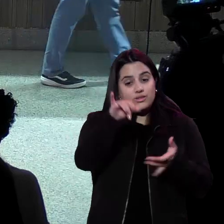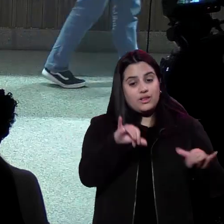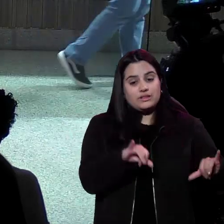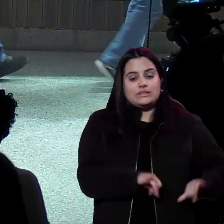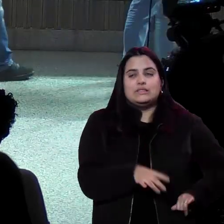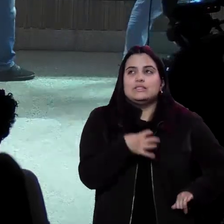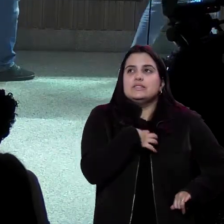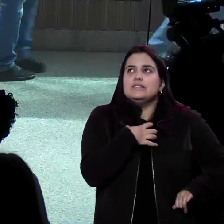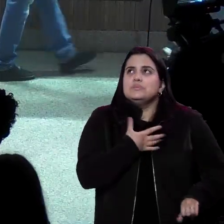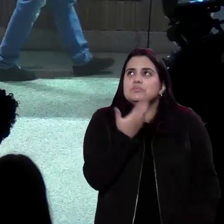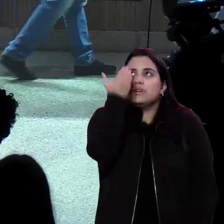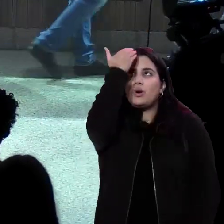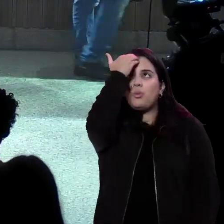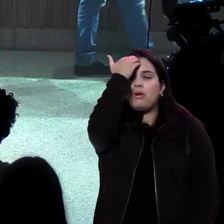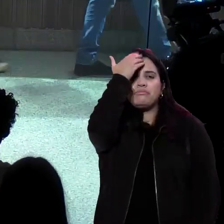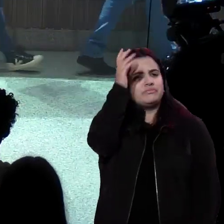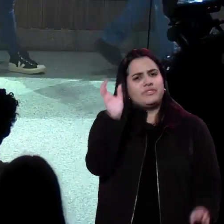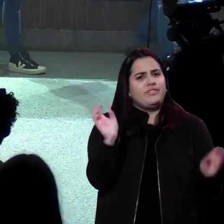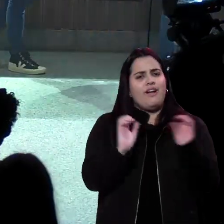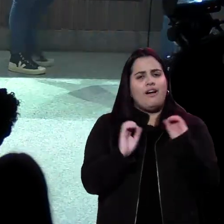se sentindo culpado.